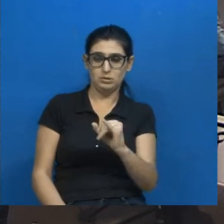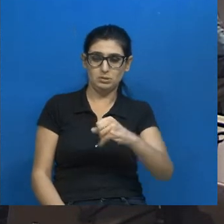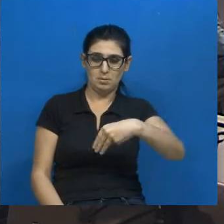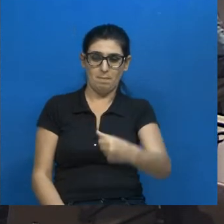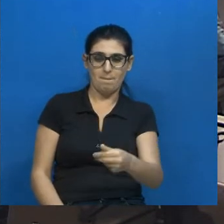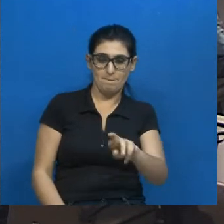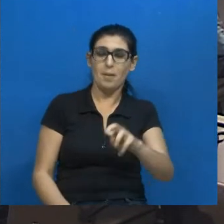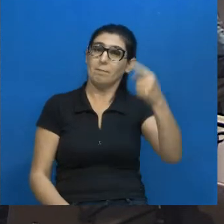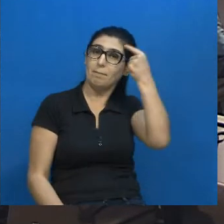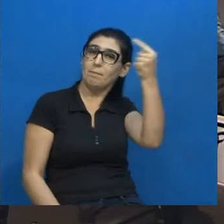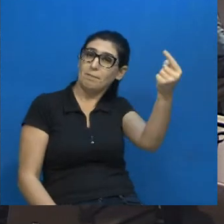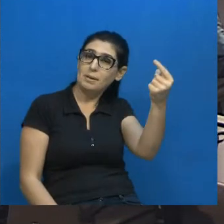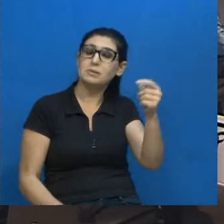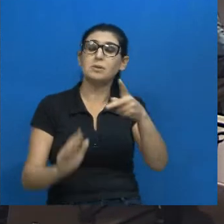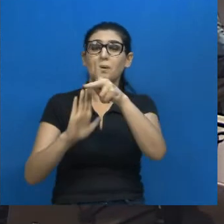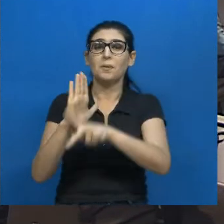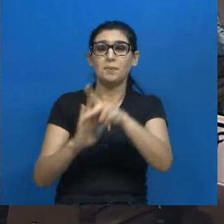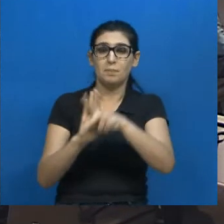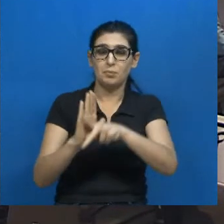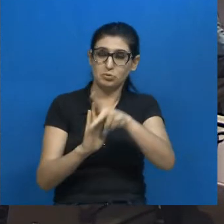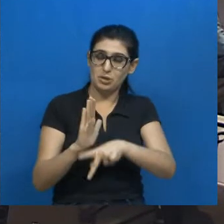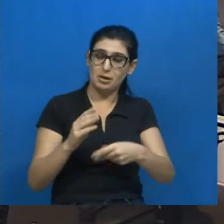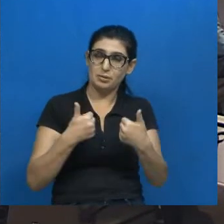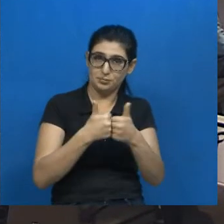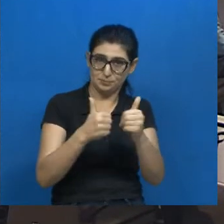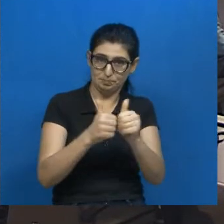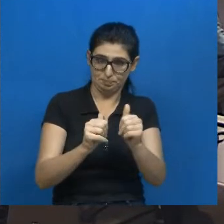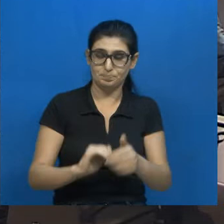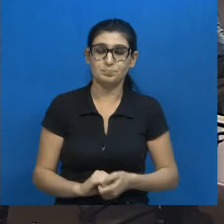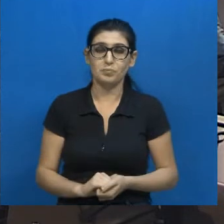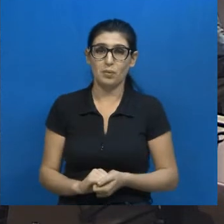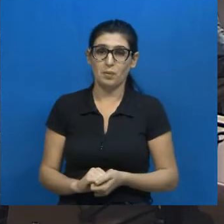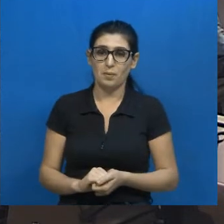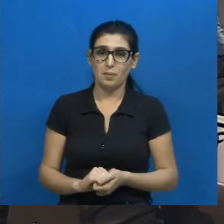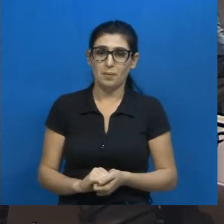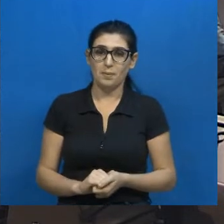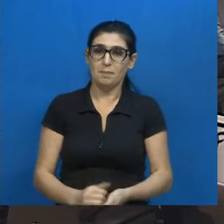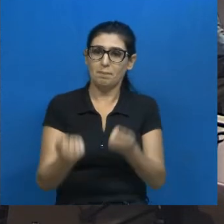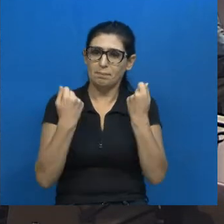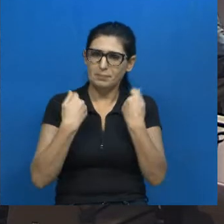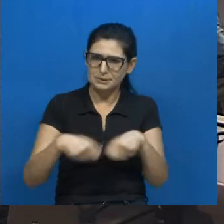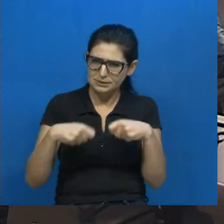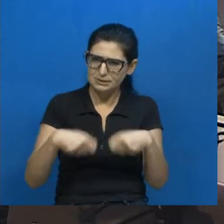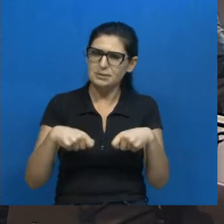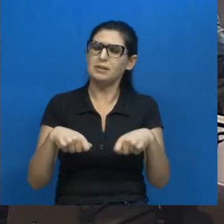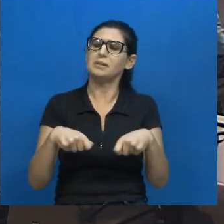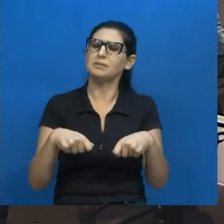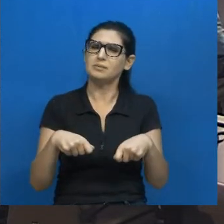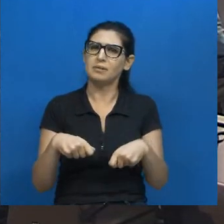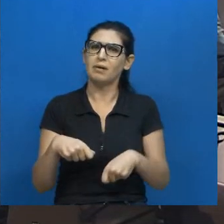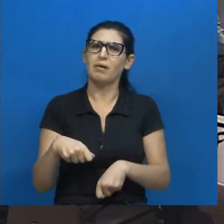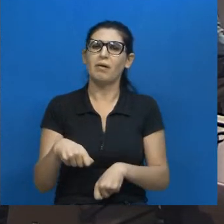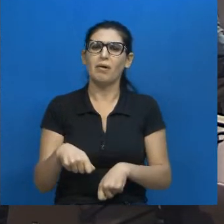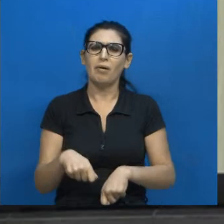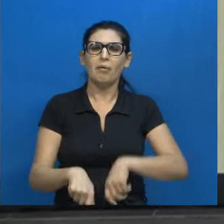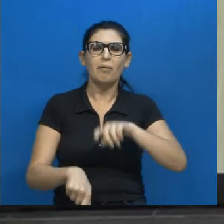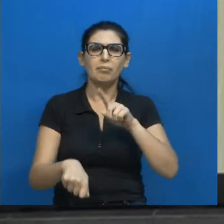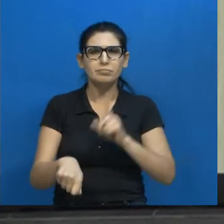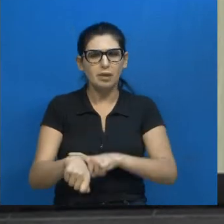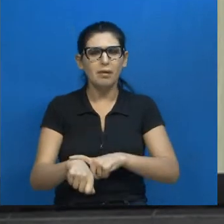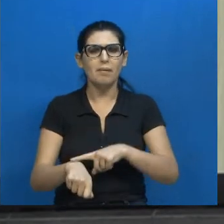um projeto como esse, ele deveria ter um momento de discussão,